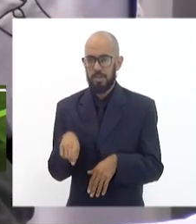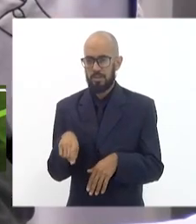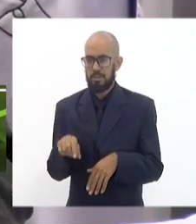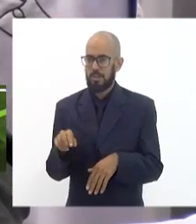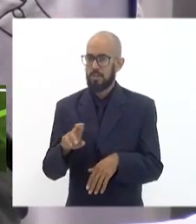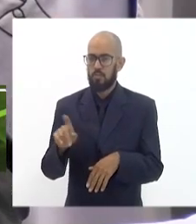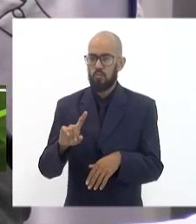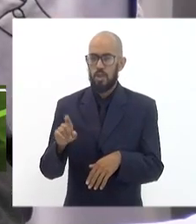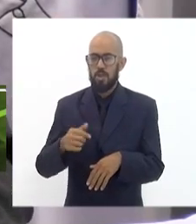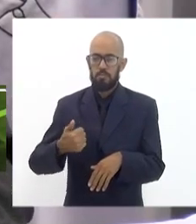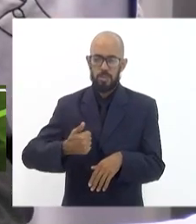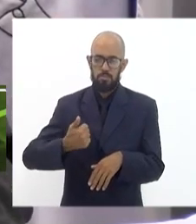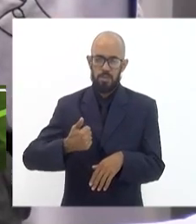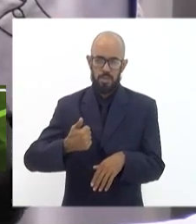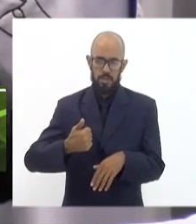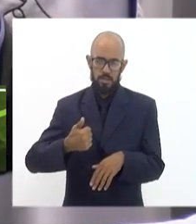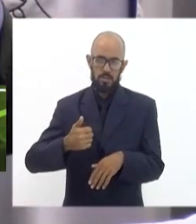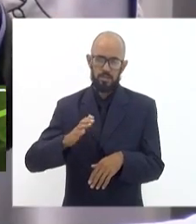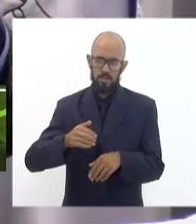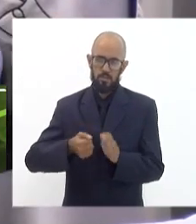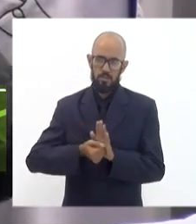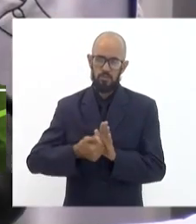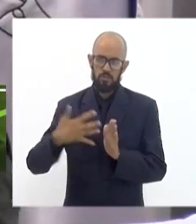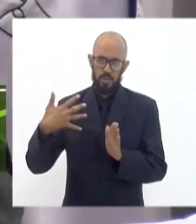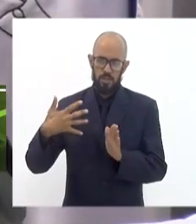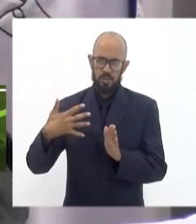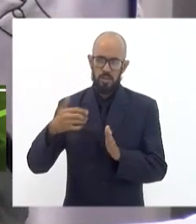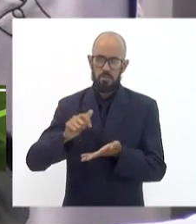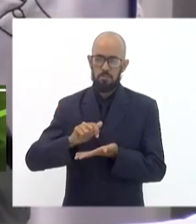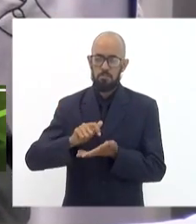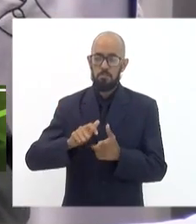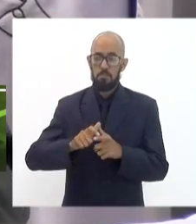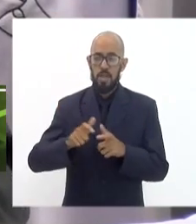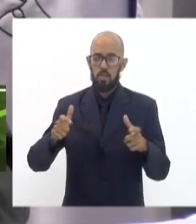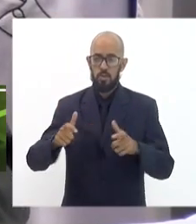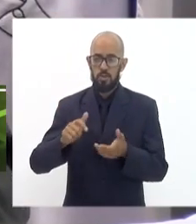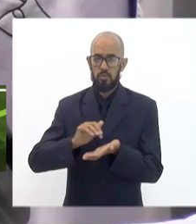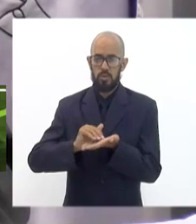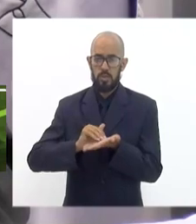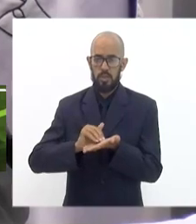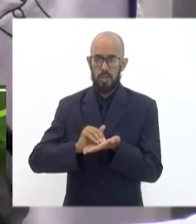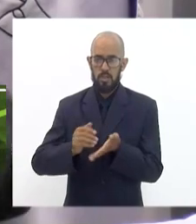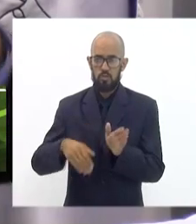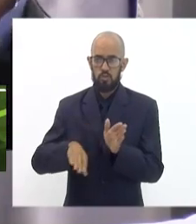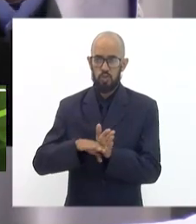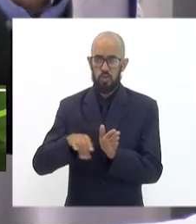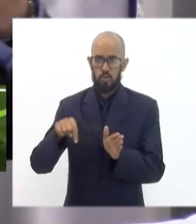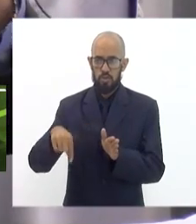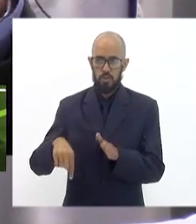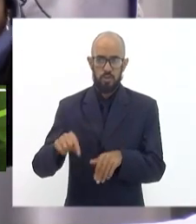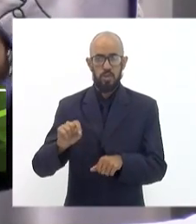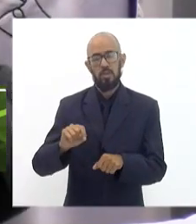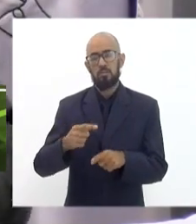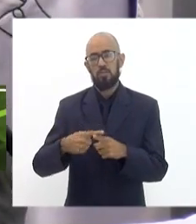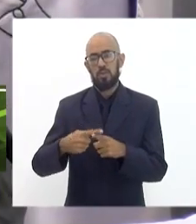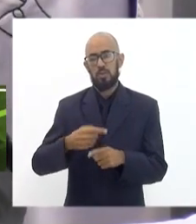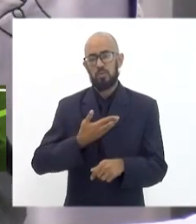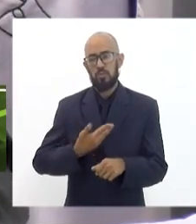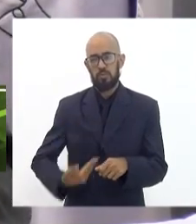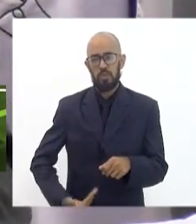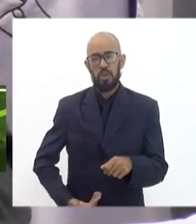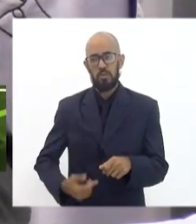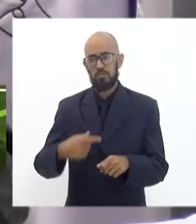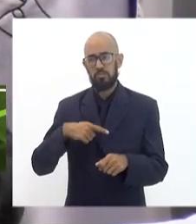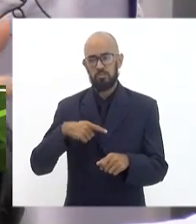primeira audiência pública São diversas a maioria dos secretários que chama aqui porque esse governo em média Tentativa do